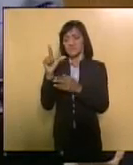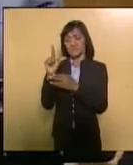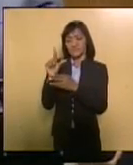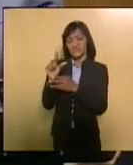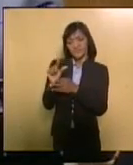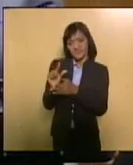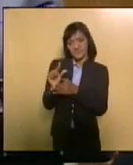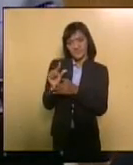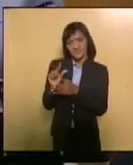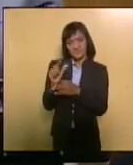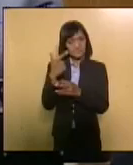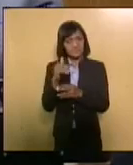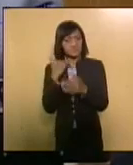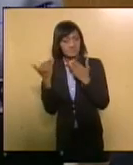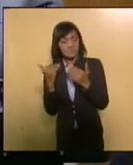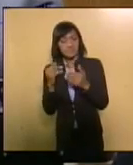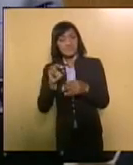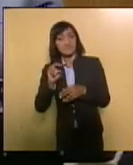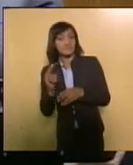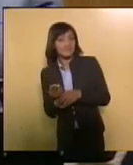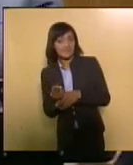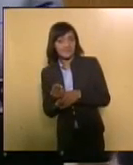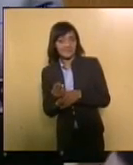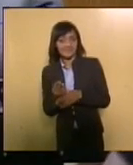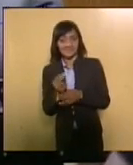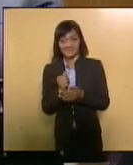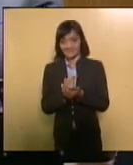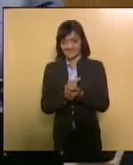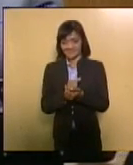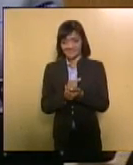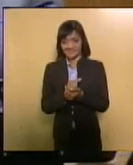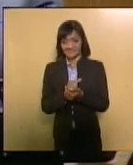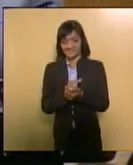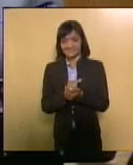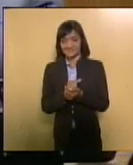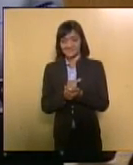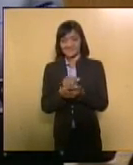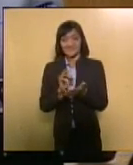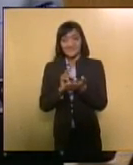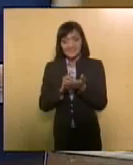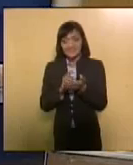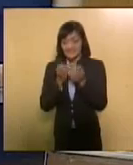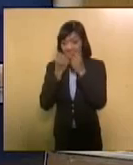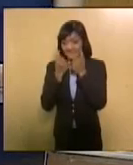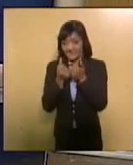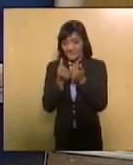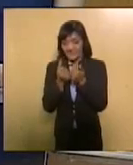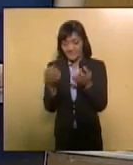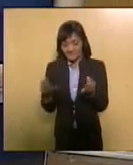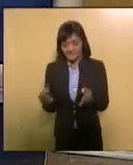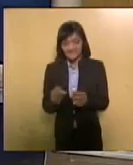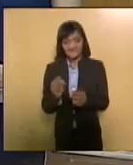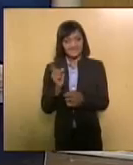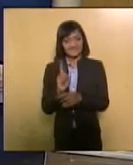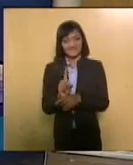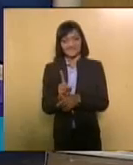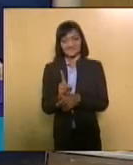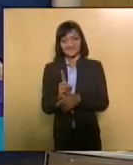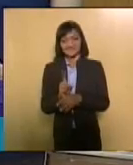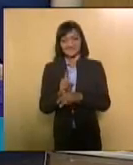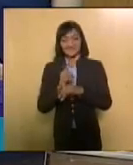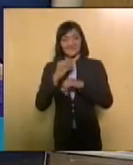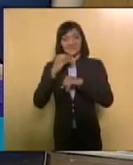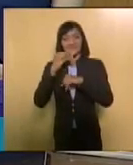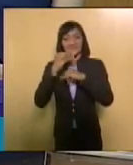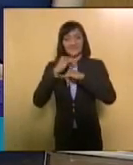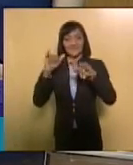Baixa porque não teve homicídio ou porque realmente a coisa não foi muito bem feita a produção da informação